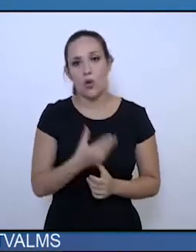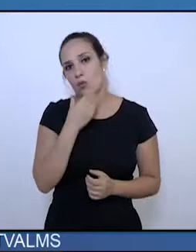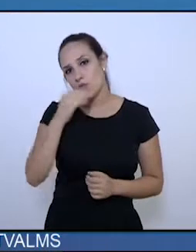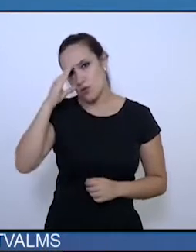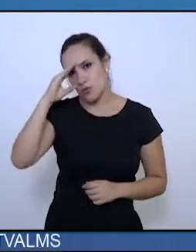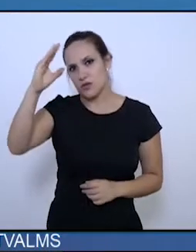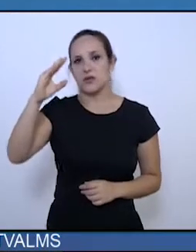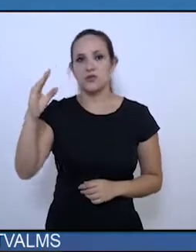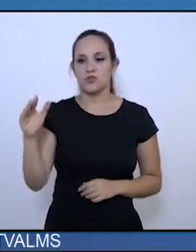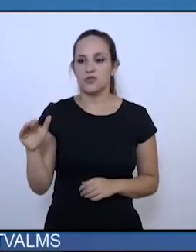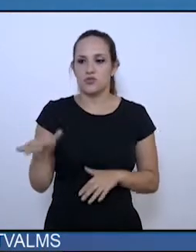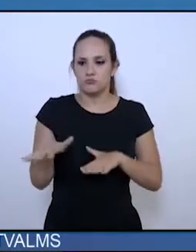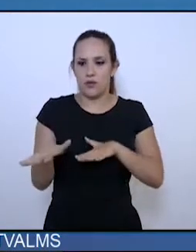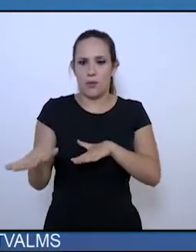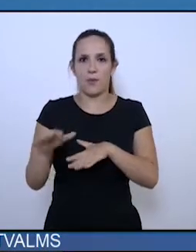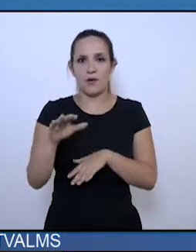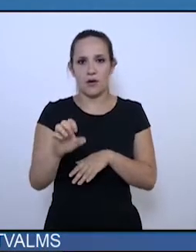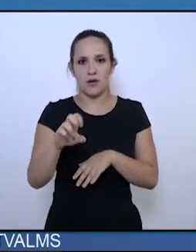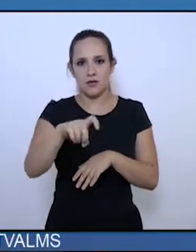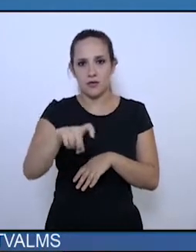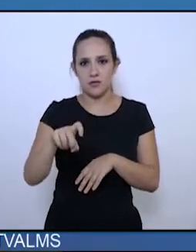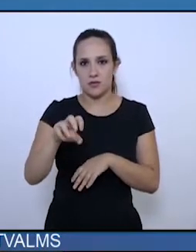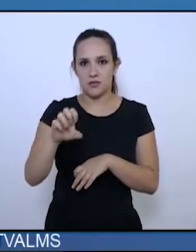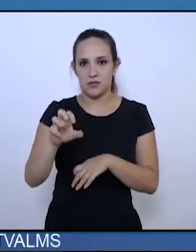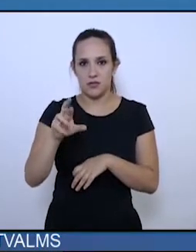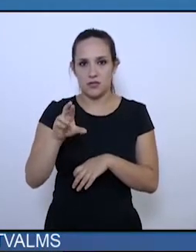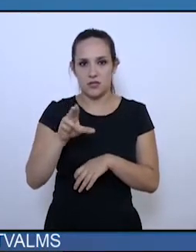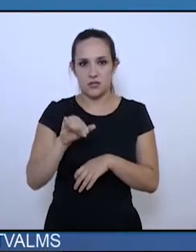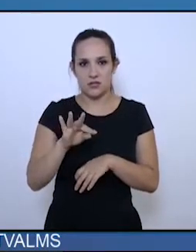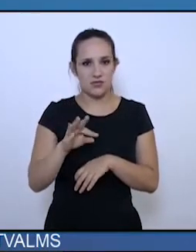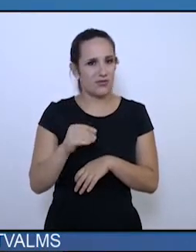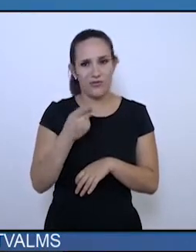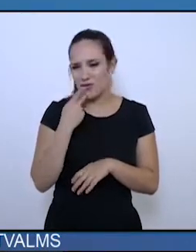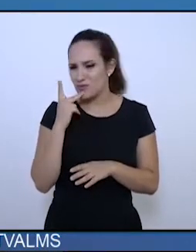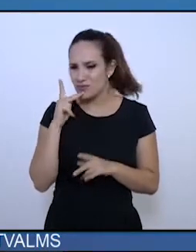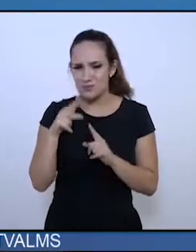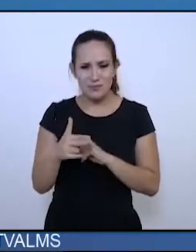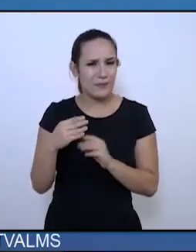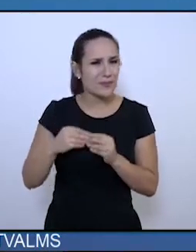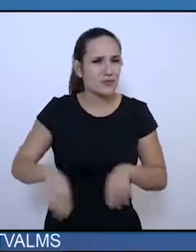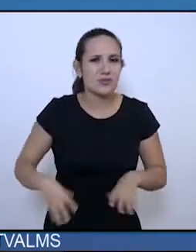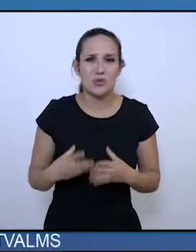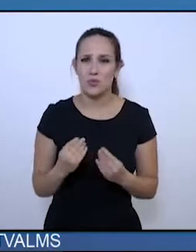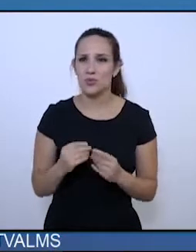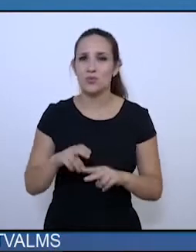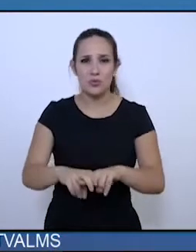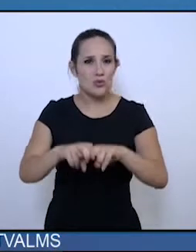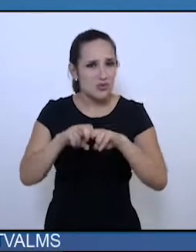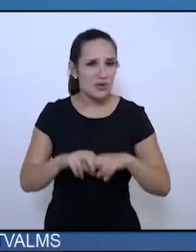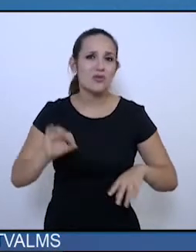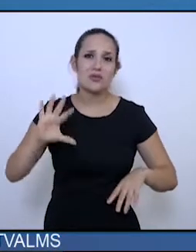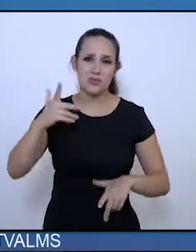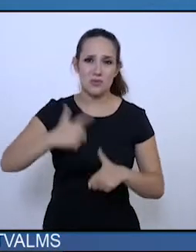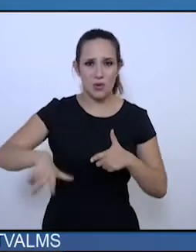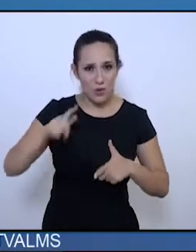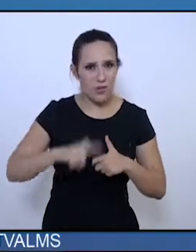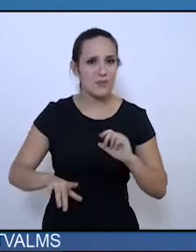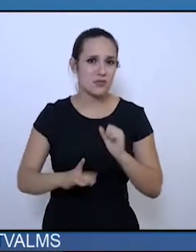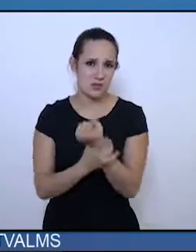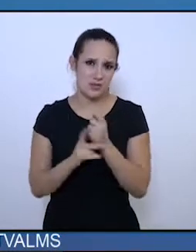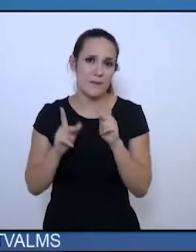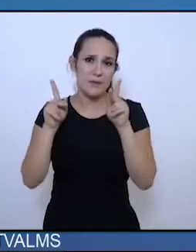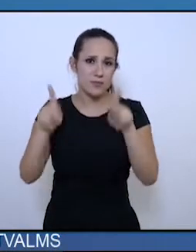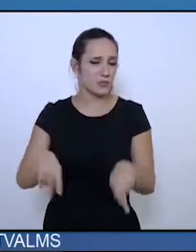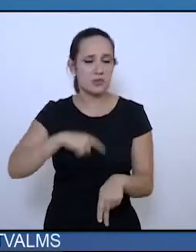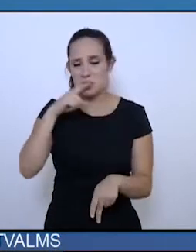Exército Brasileiro, esse corte compromete o CISFRON. De uma maneira geral, muitos dos causadores do problema de segurança pública nas grandes